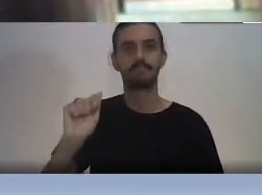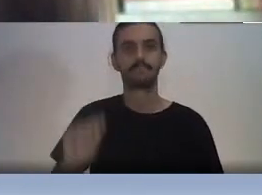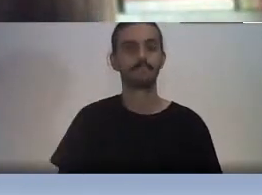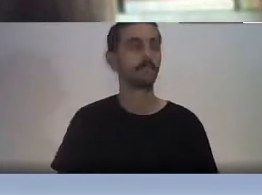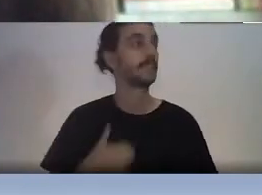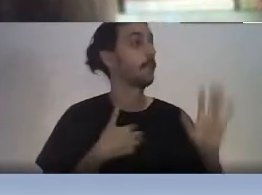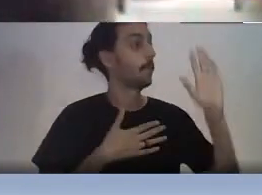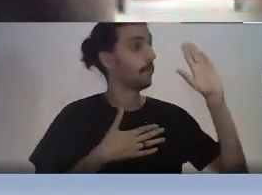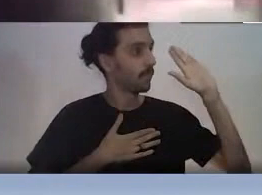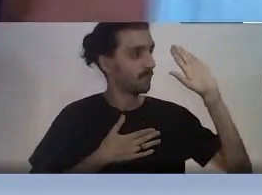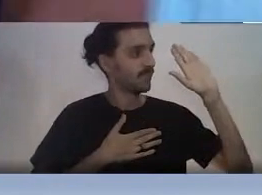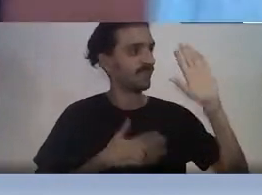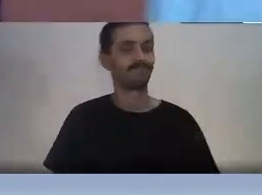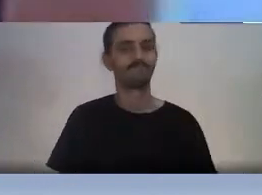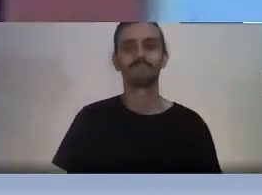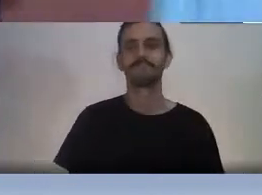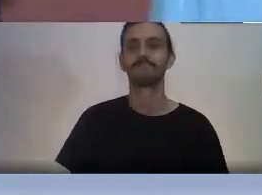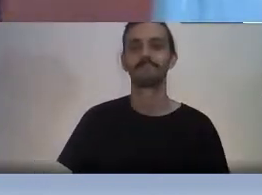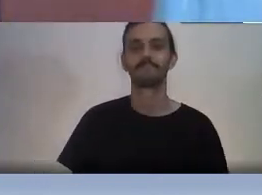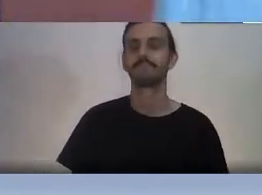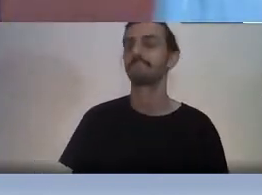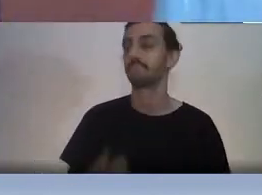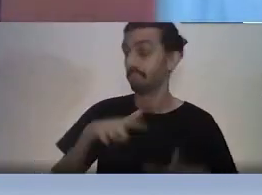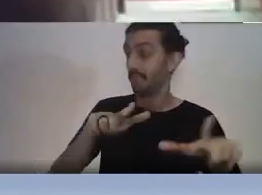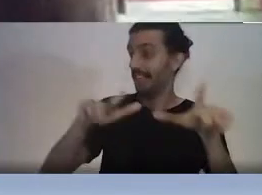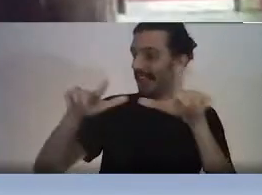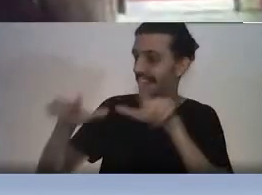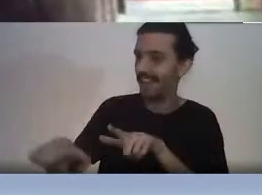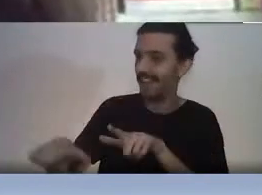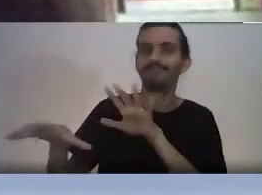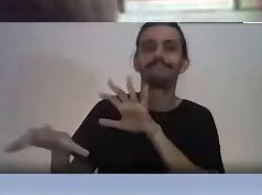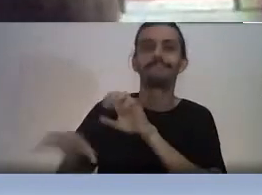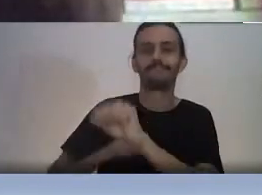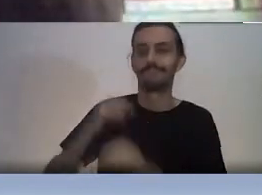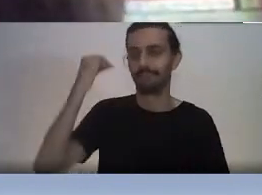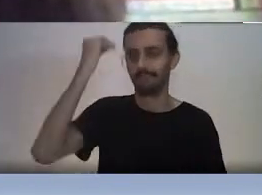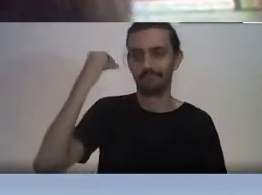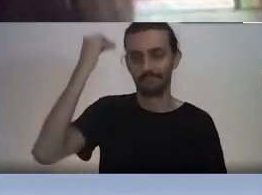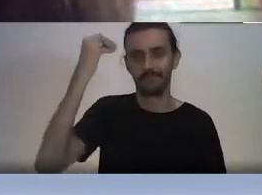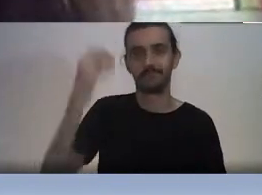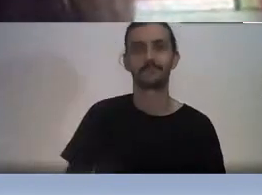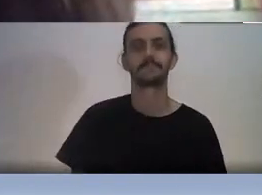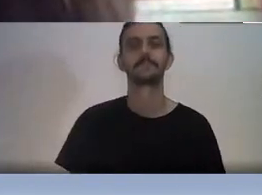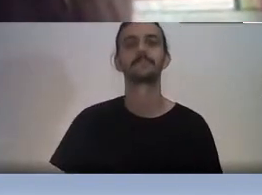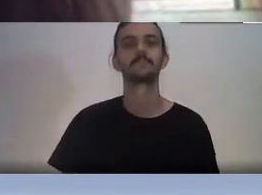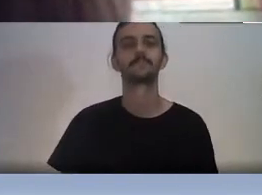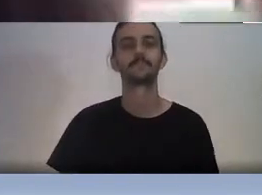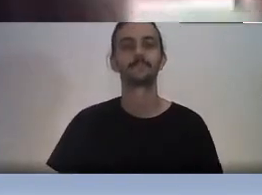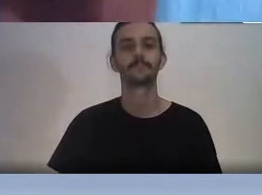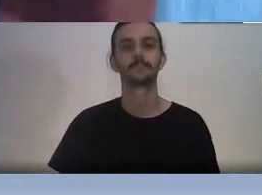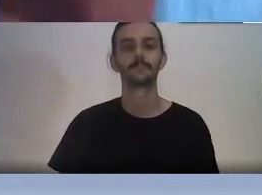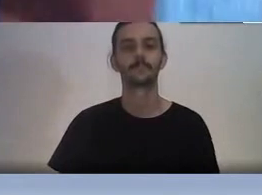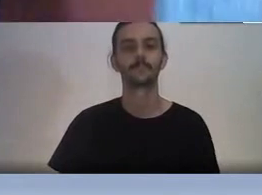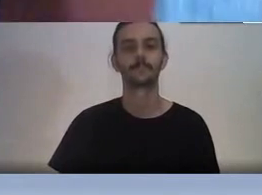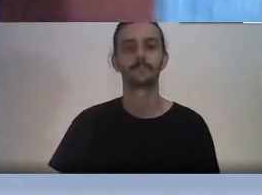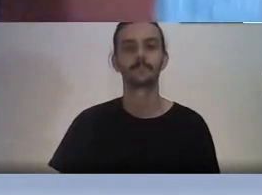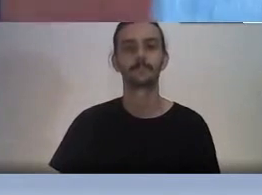Assim eu prometo. Eu lhe concedo o grau de psicóloga. Muito obrigada.